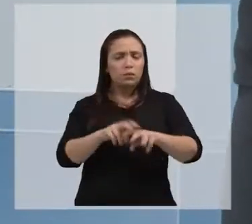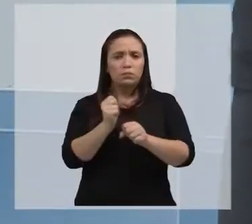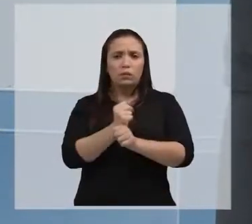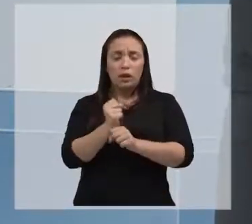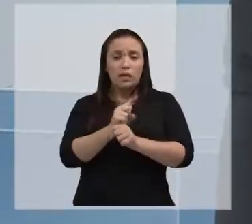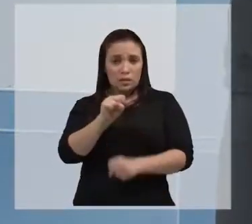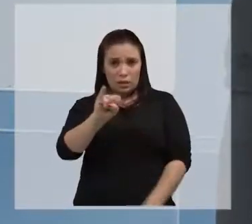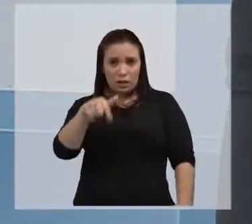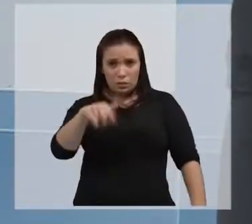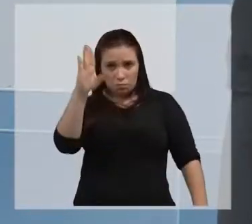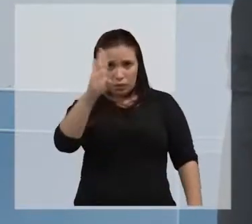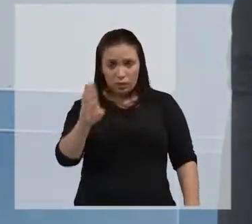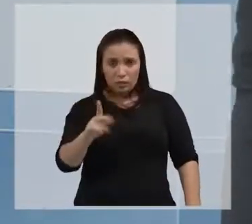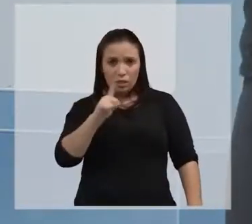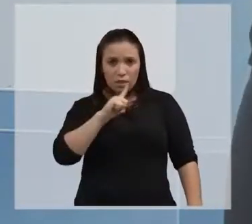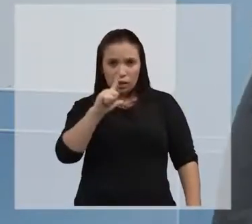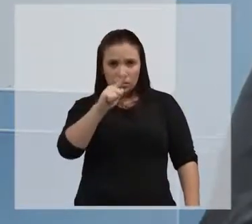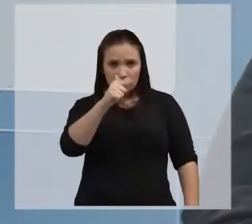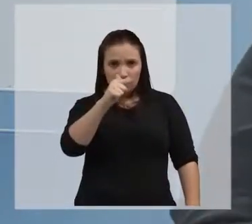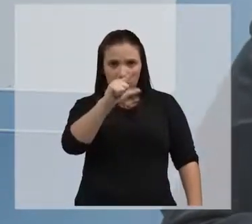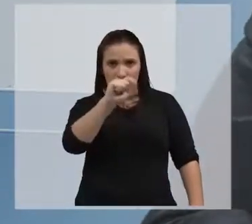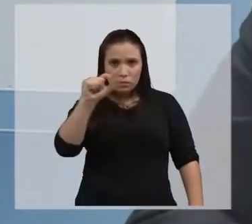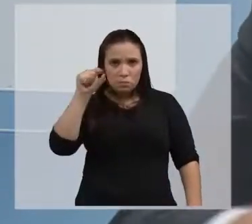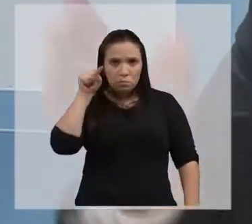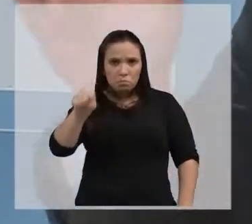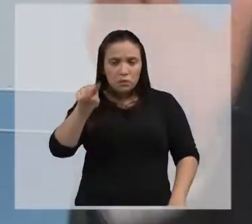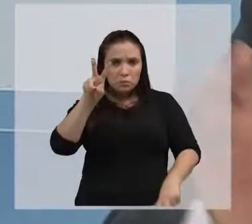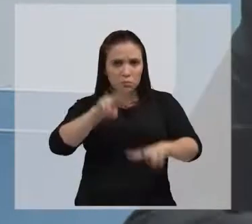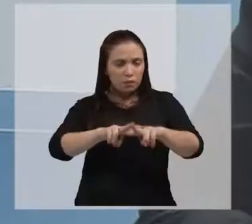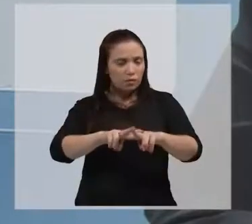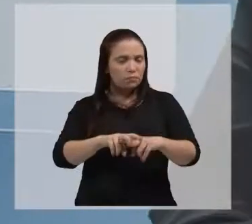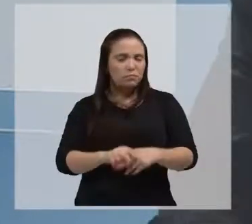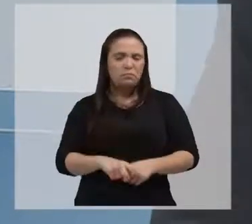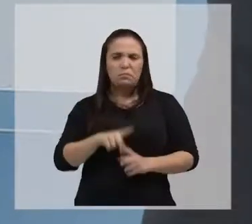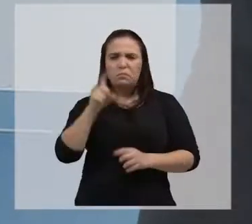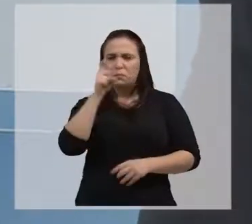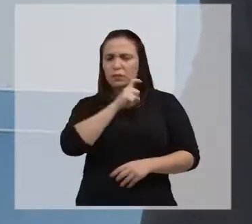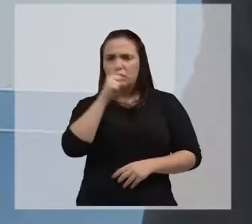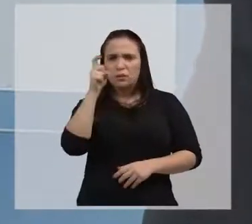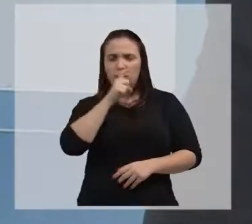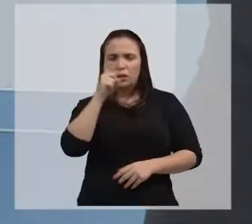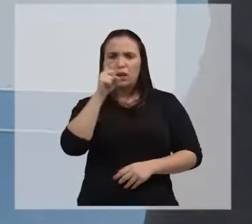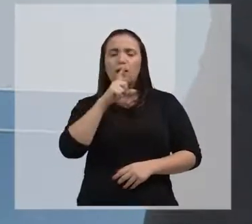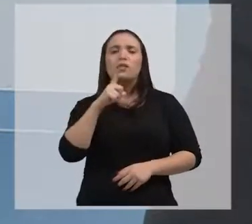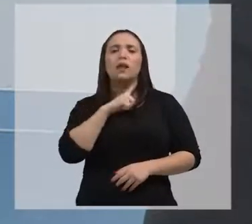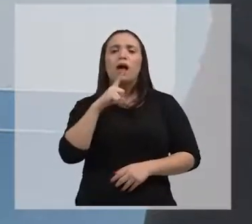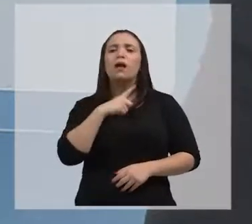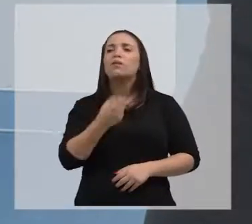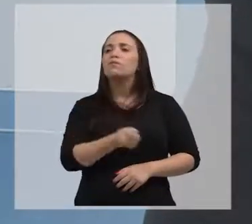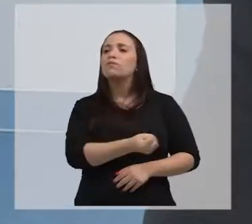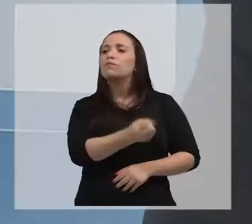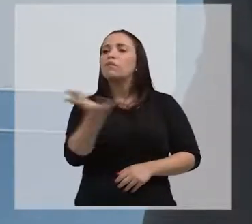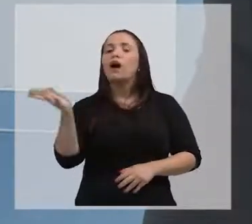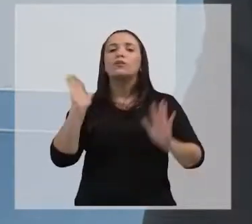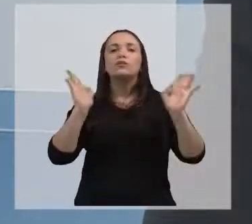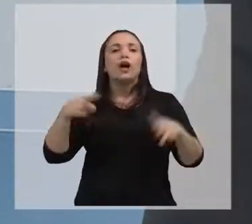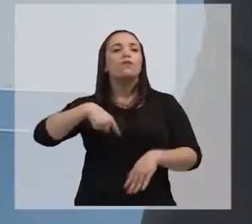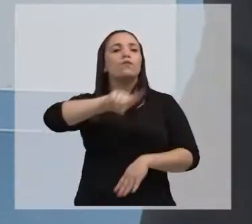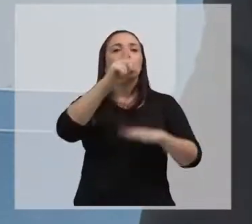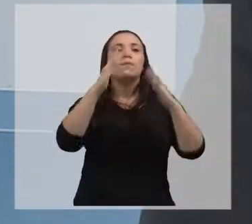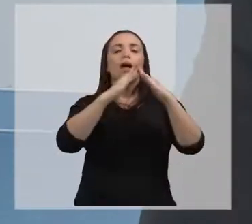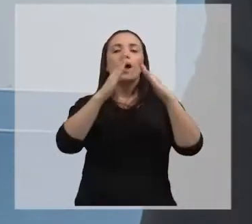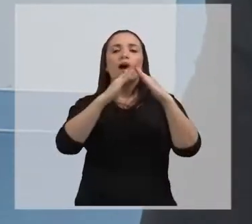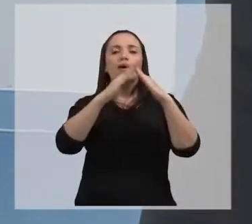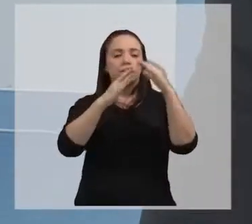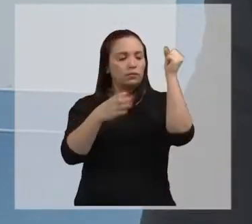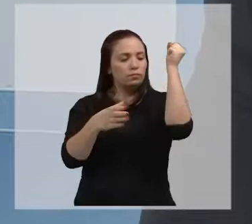que no Brasil tivesse 700 mil presos, e não é verdade, é mentira, tem vários aí com aquela tornozeleira de mentira.